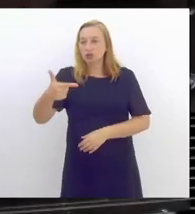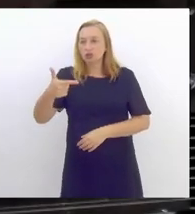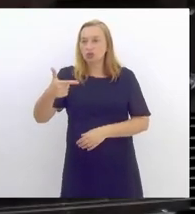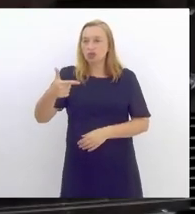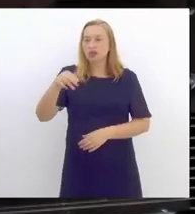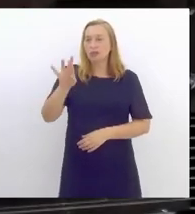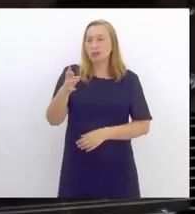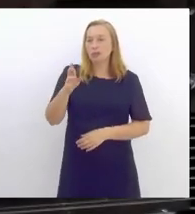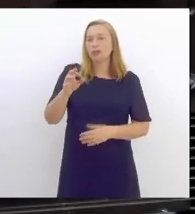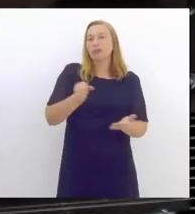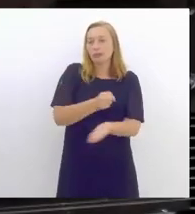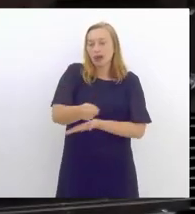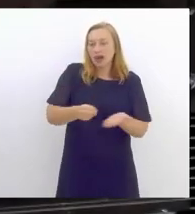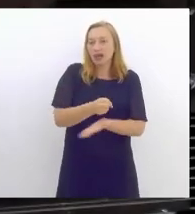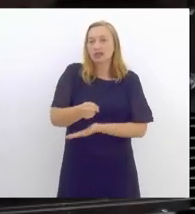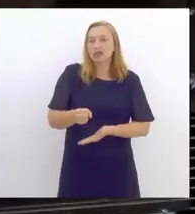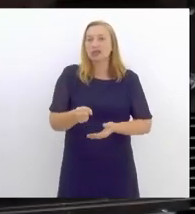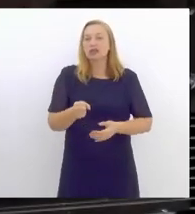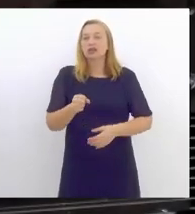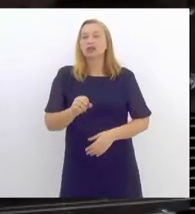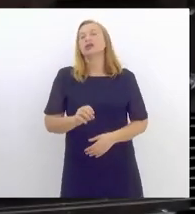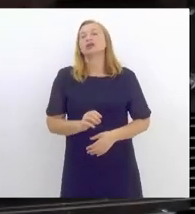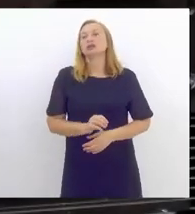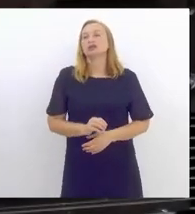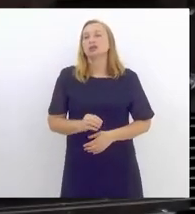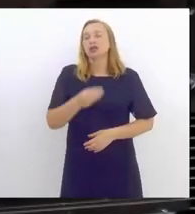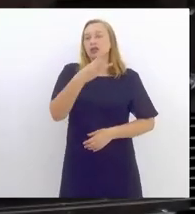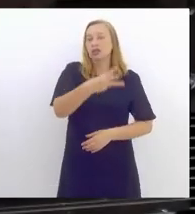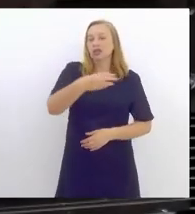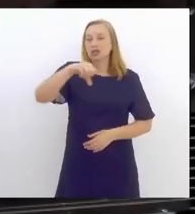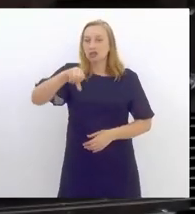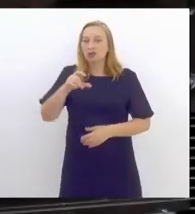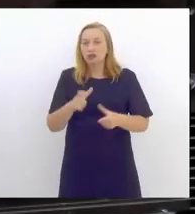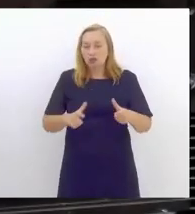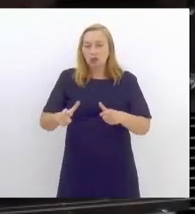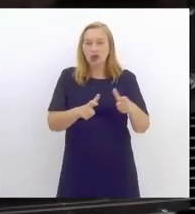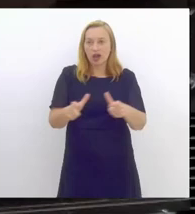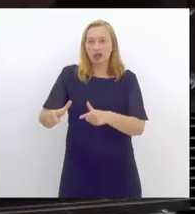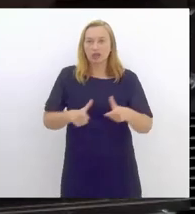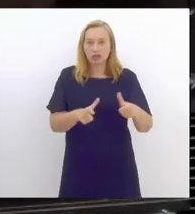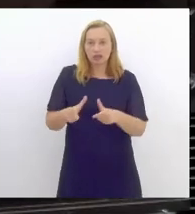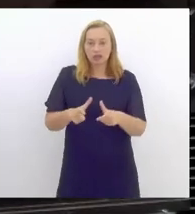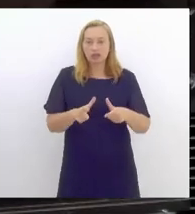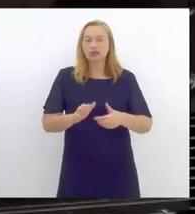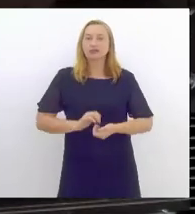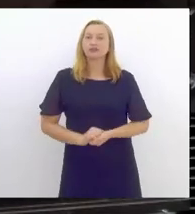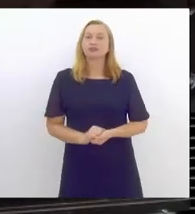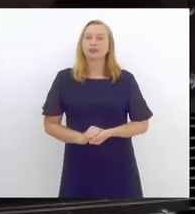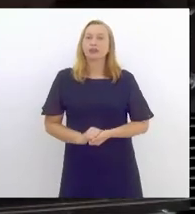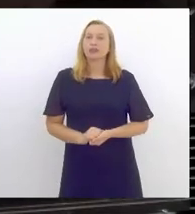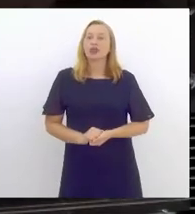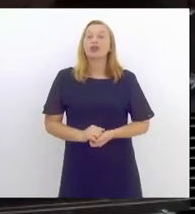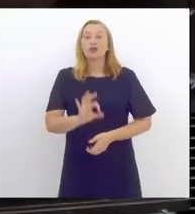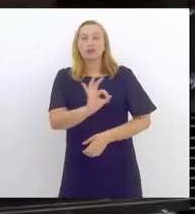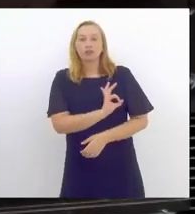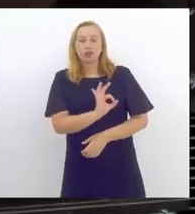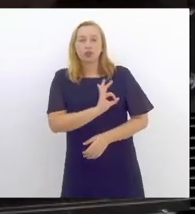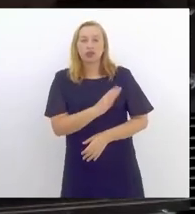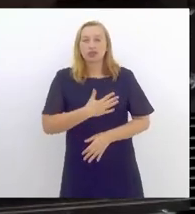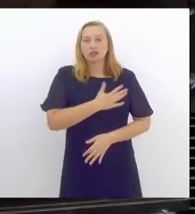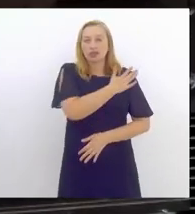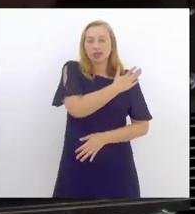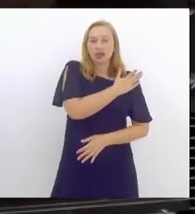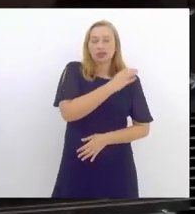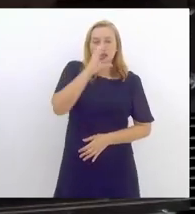presente para 46 módulos em 39 locais. A atuação diligente das polícias militar, civil e